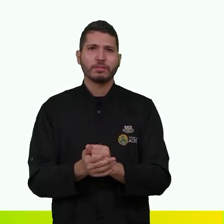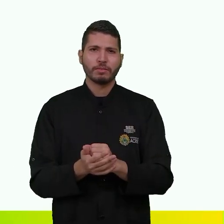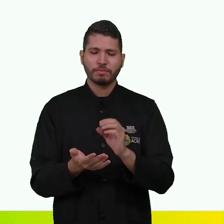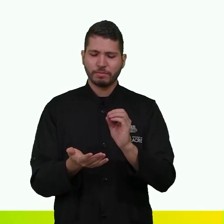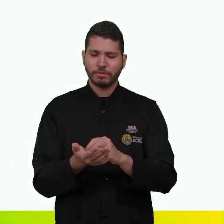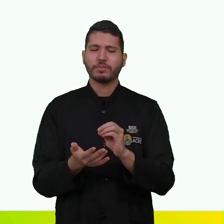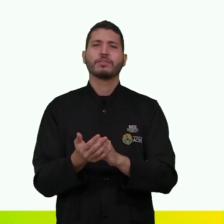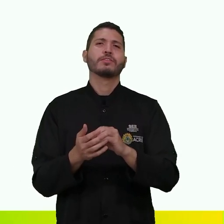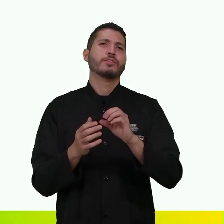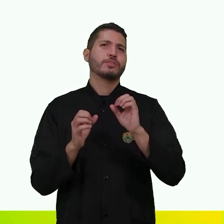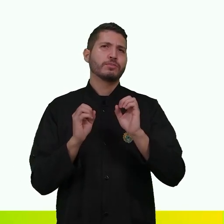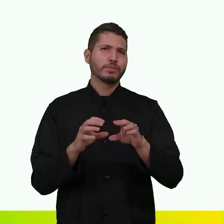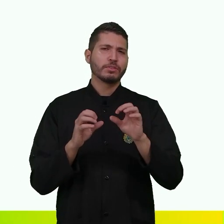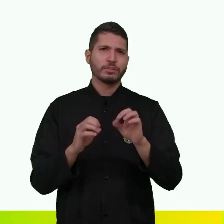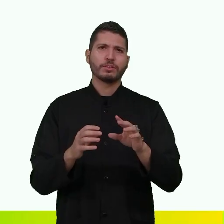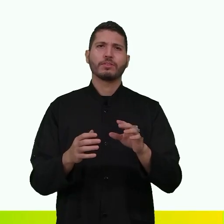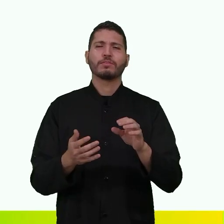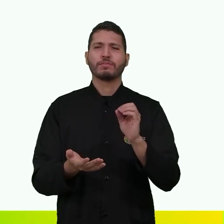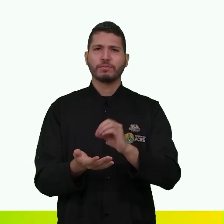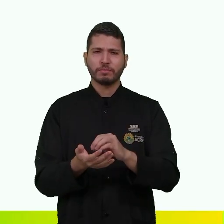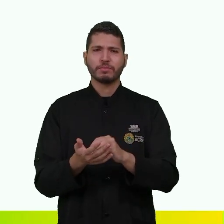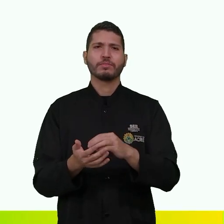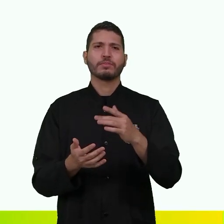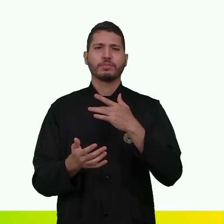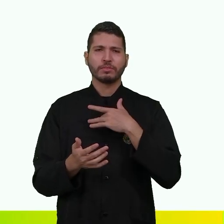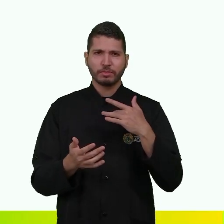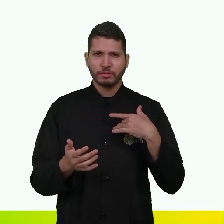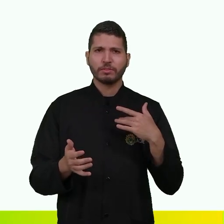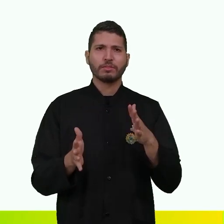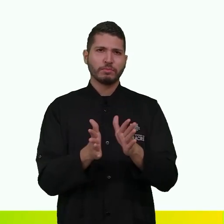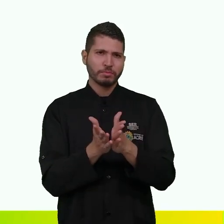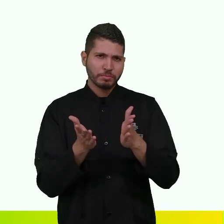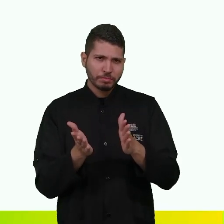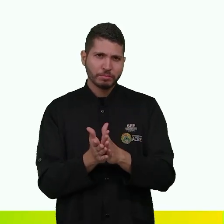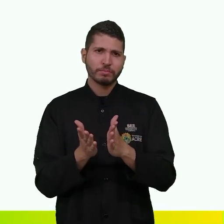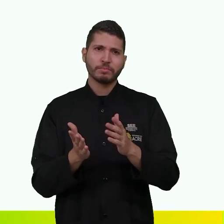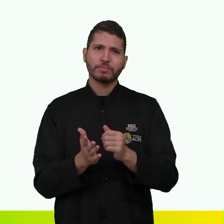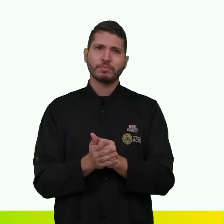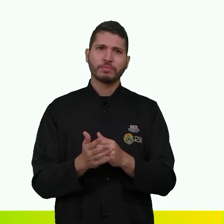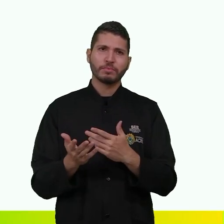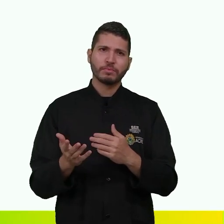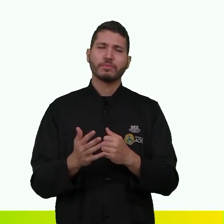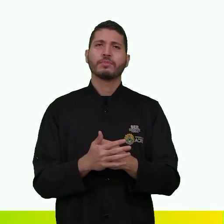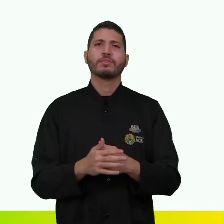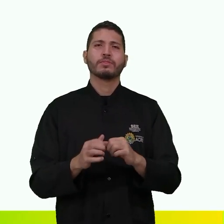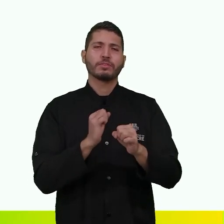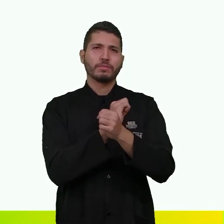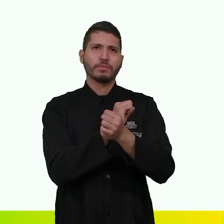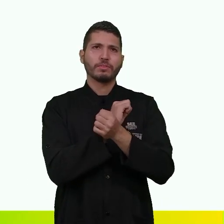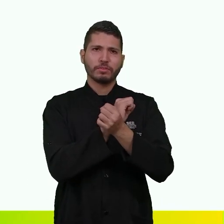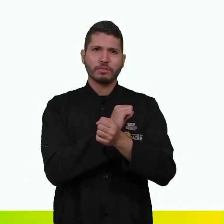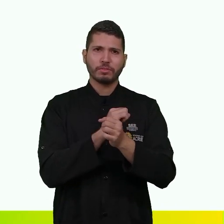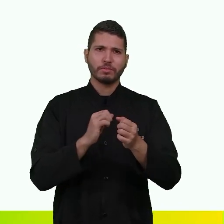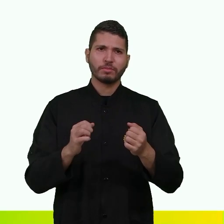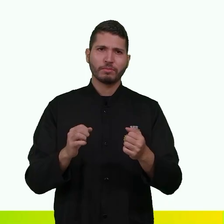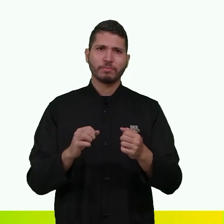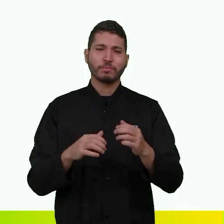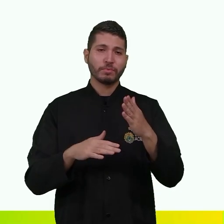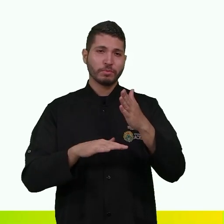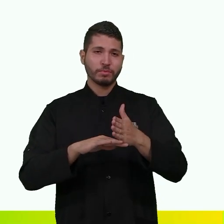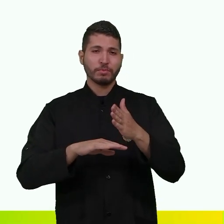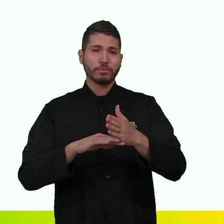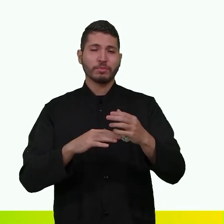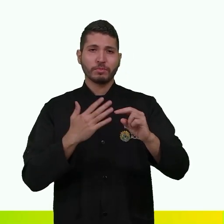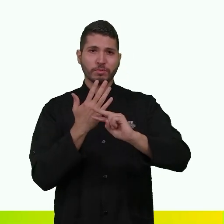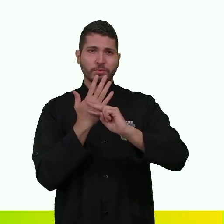educação. Quais são as consequências da escravidão moderna? A violação dos direitos